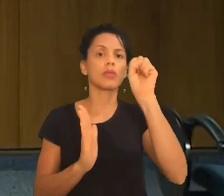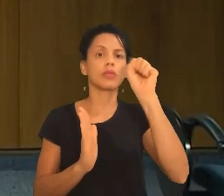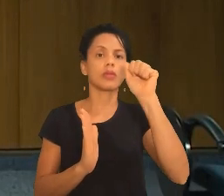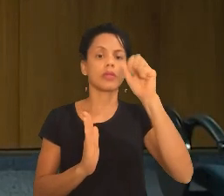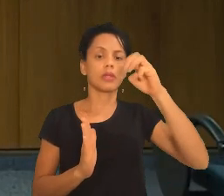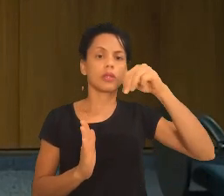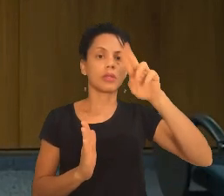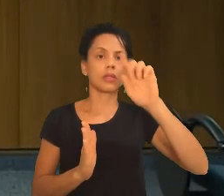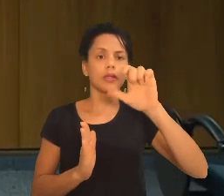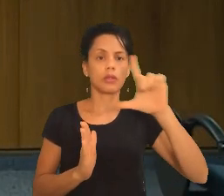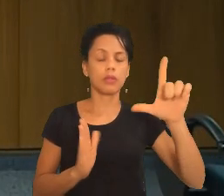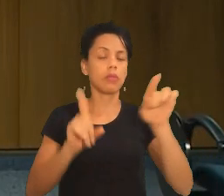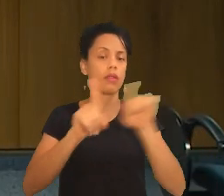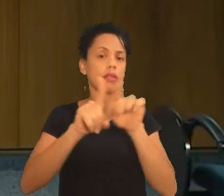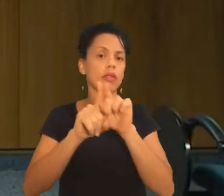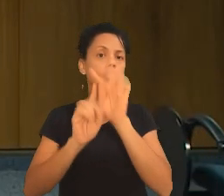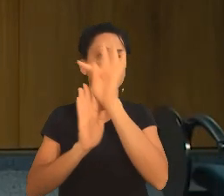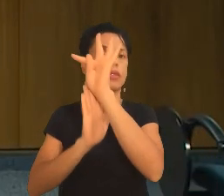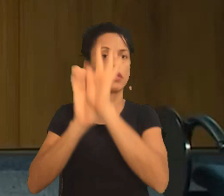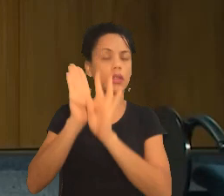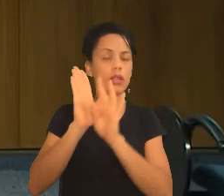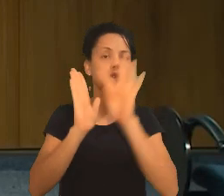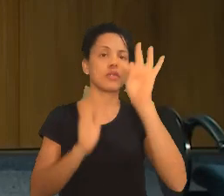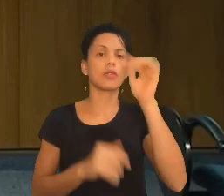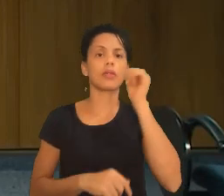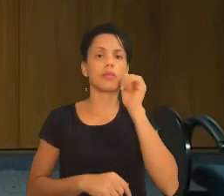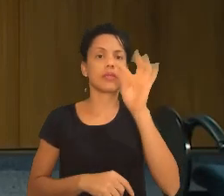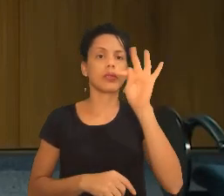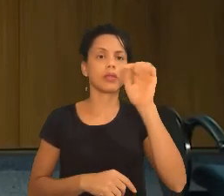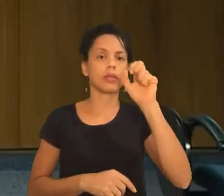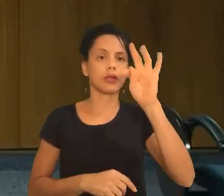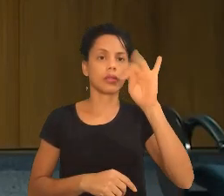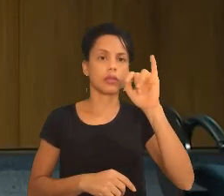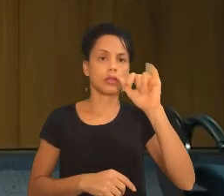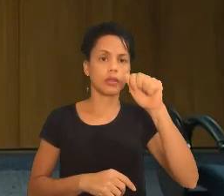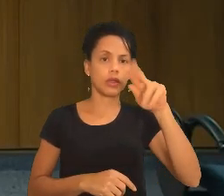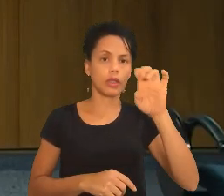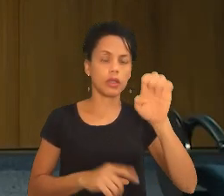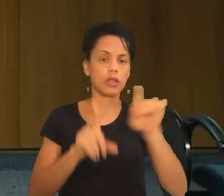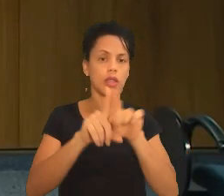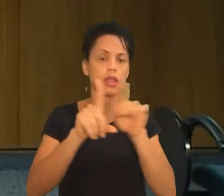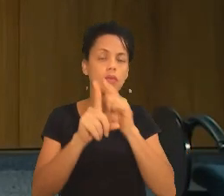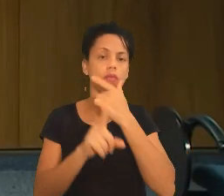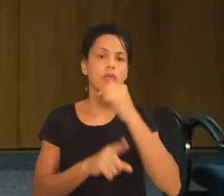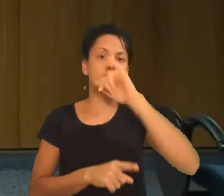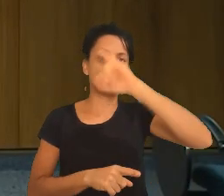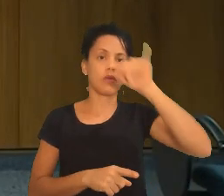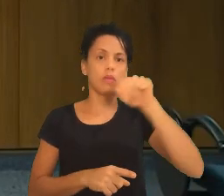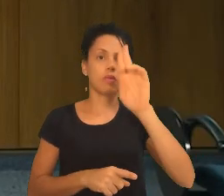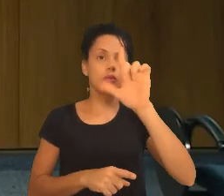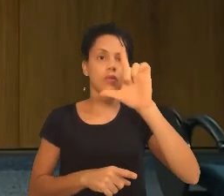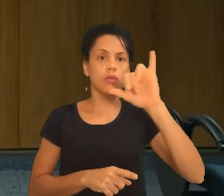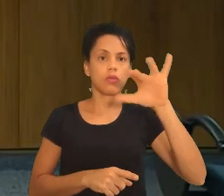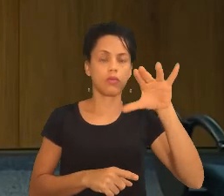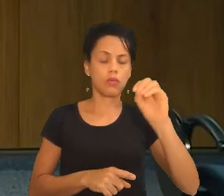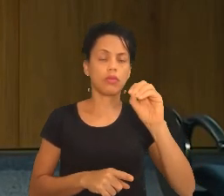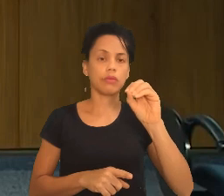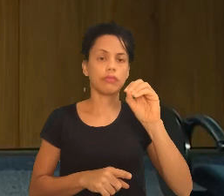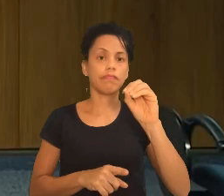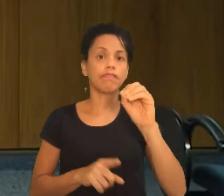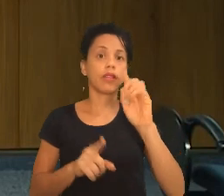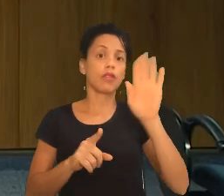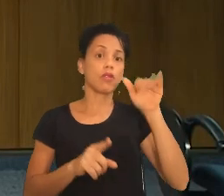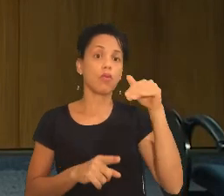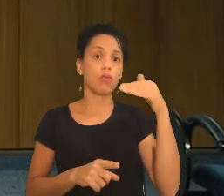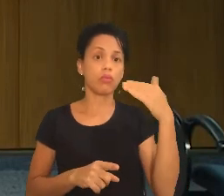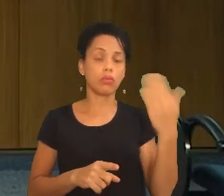tem textos tanto da Tatiane como do Júlio Araújo. E é um livro que a gente está, no outro lado,